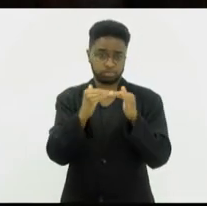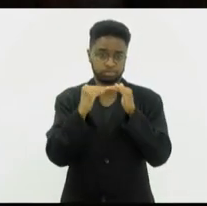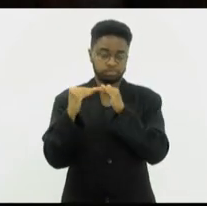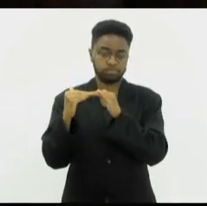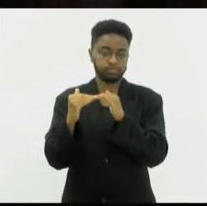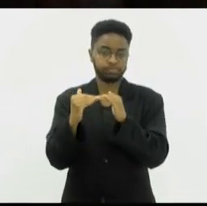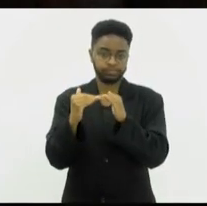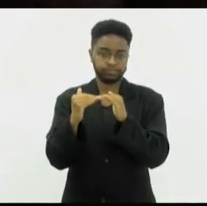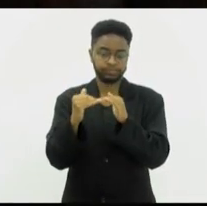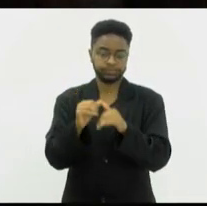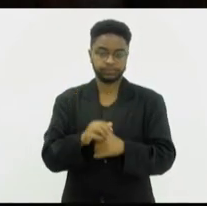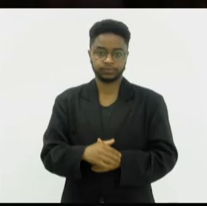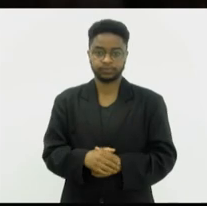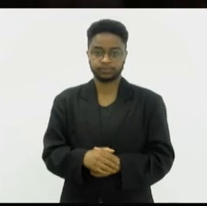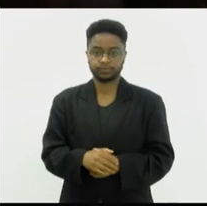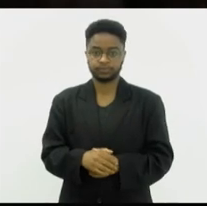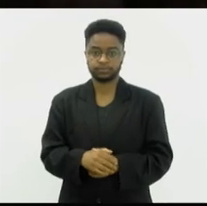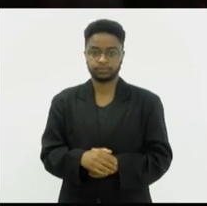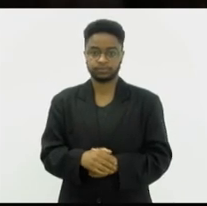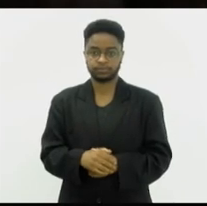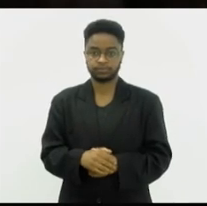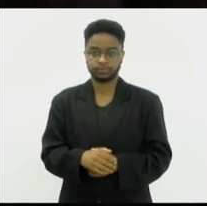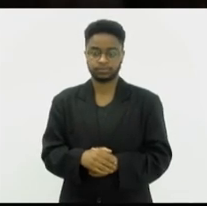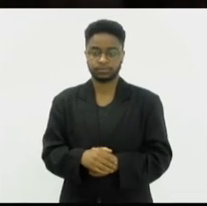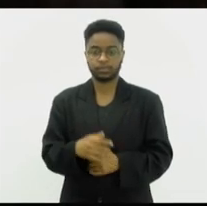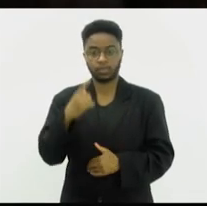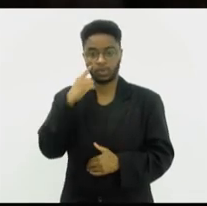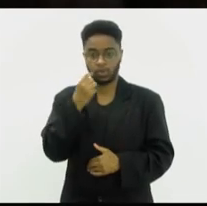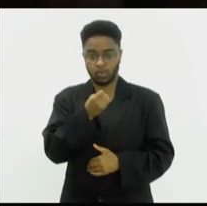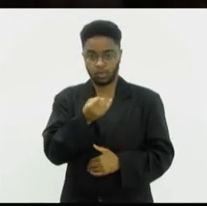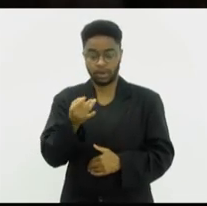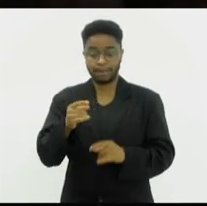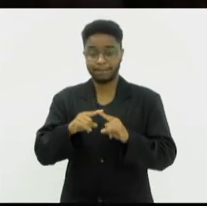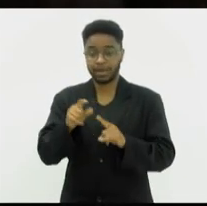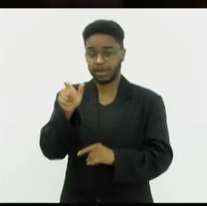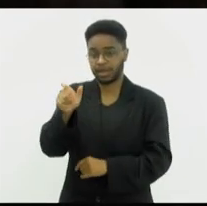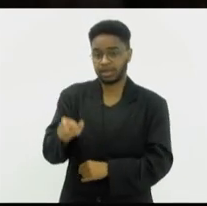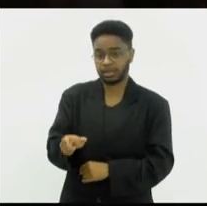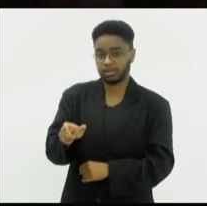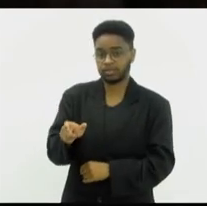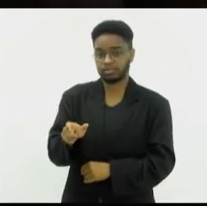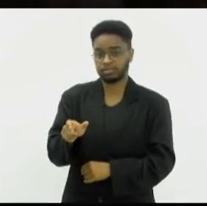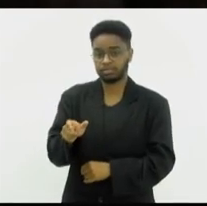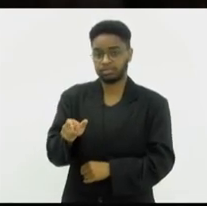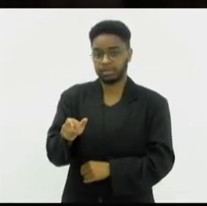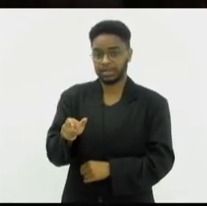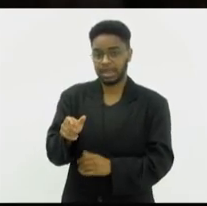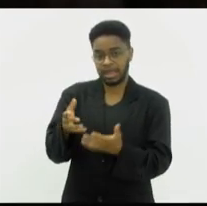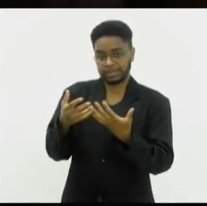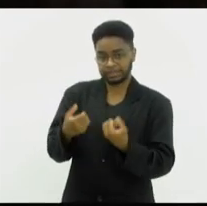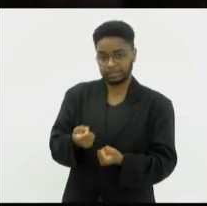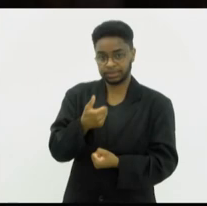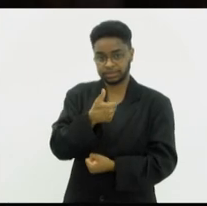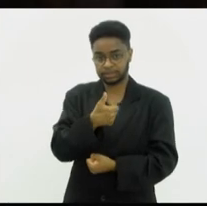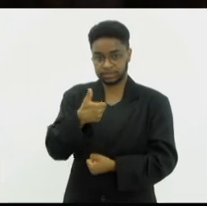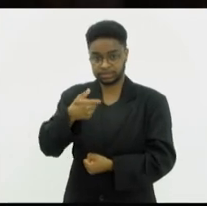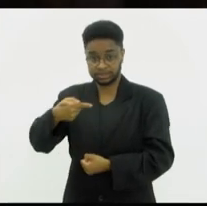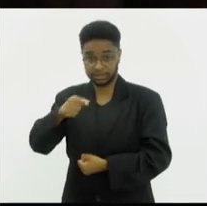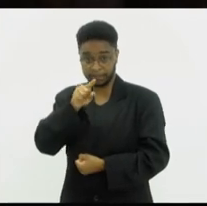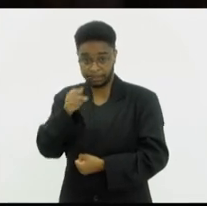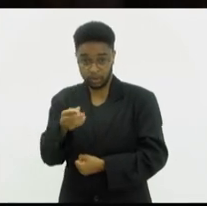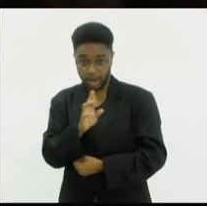Né? É que eu estou com os números aqui. Mas ela não ganha, ou vai ganhar, R$ 117 mil